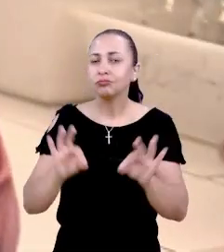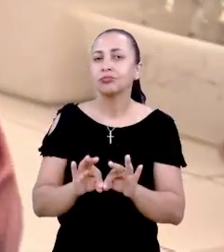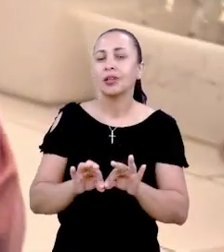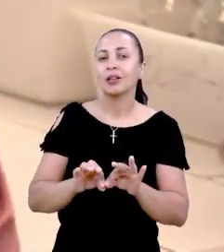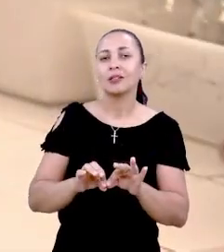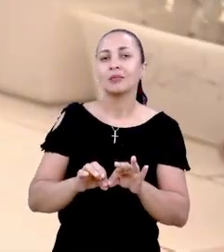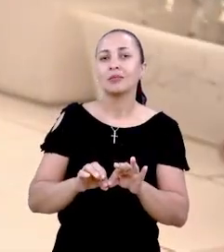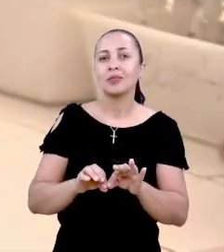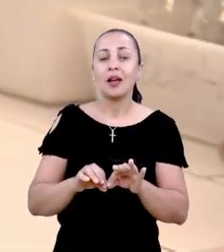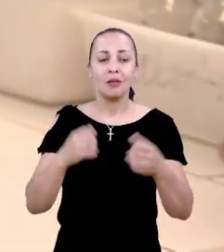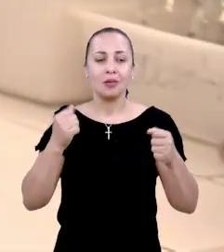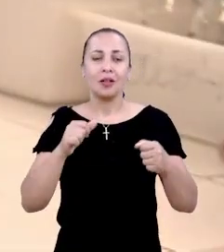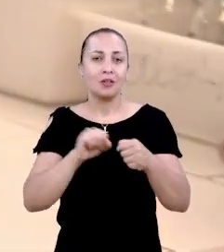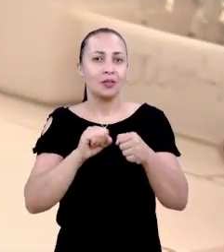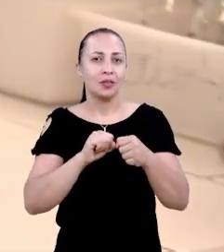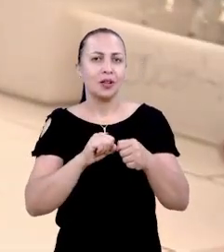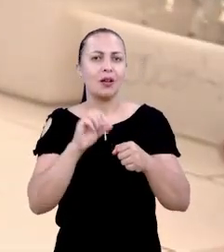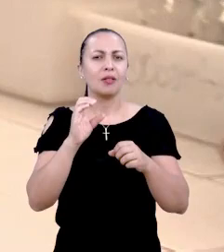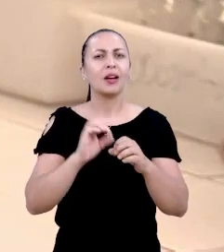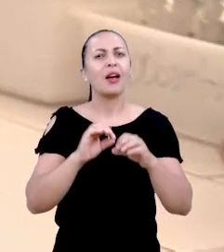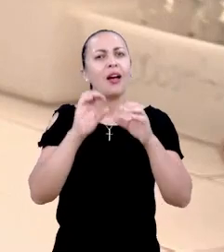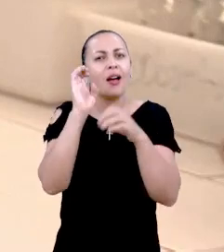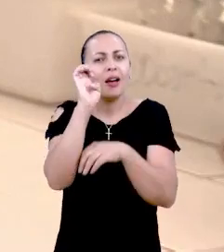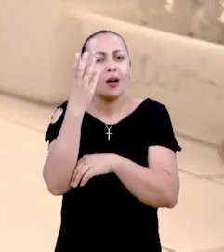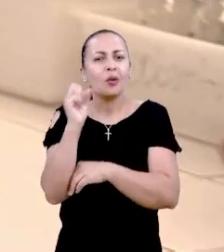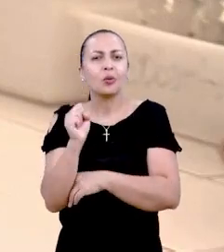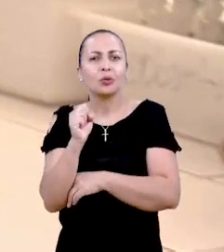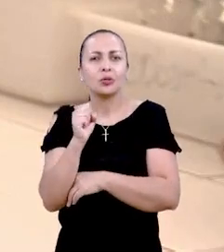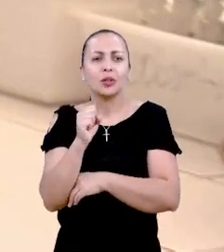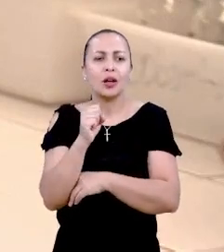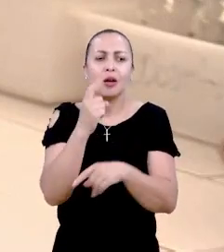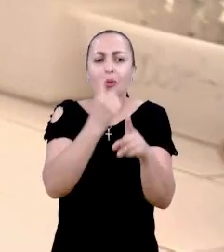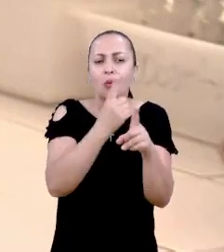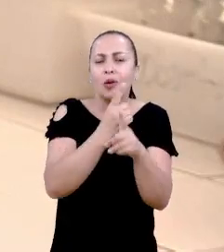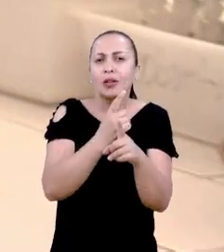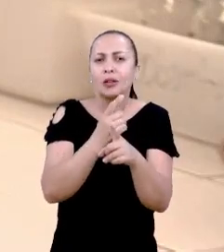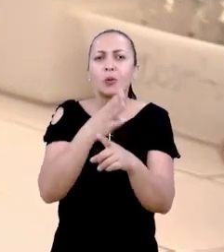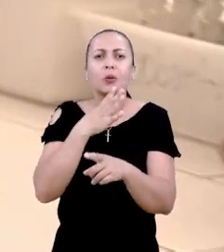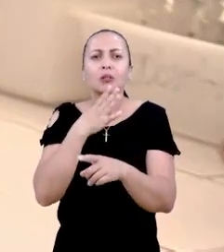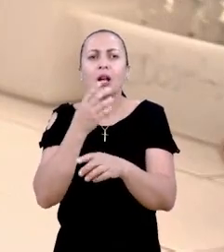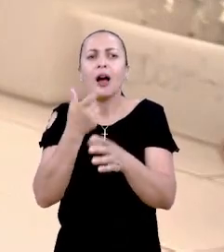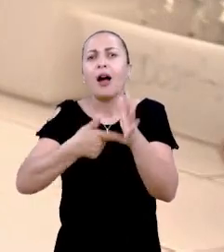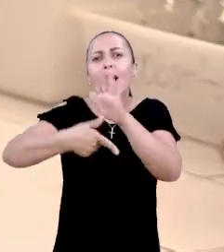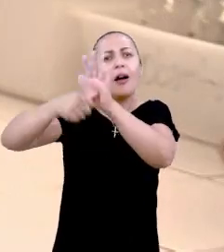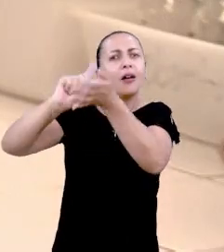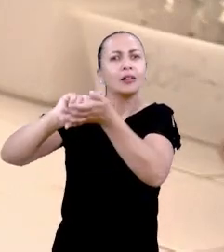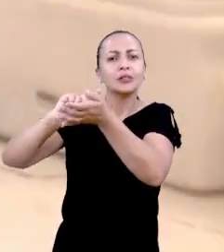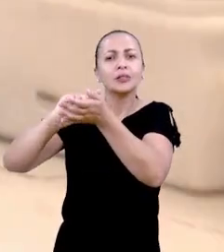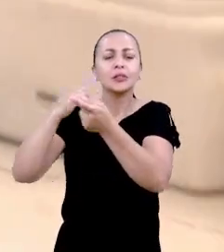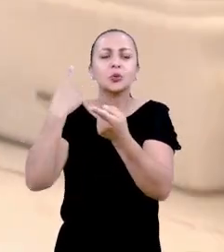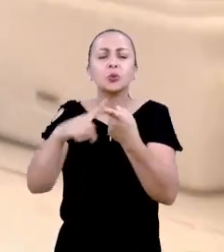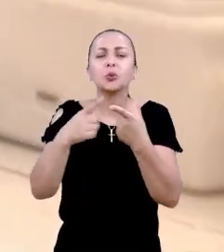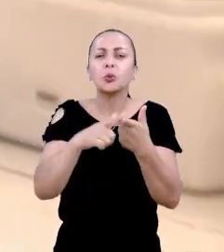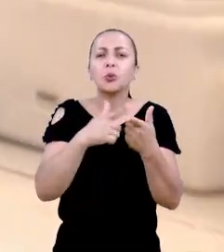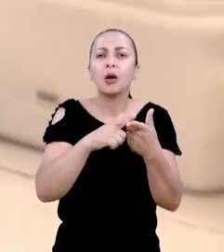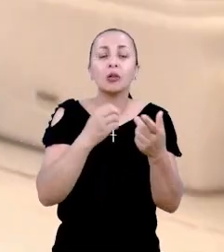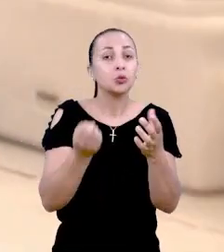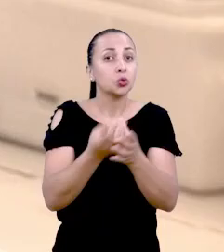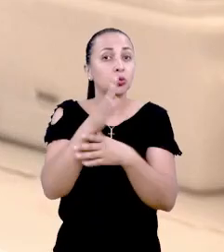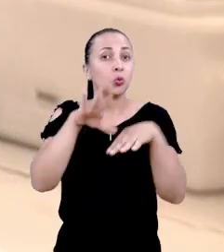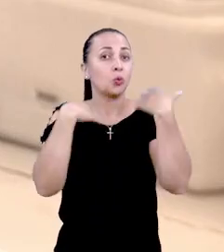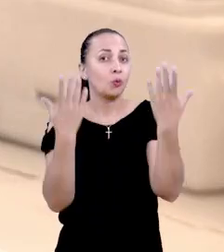chama de ecologia forense. O que é isso? É descobrir como essa área era antes, o que causou a degradação. Nós começamos a